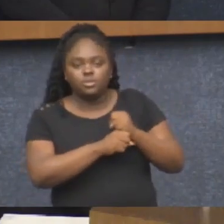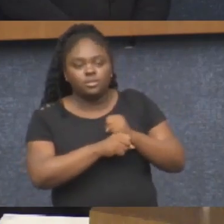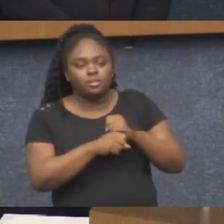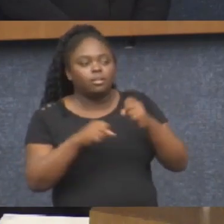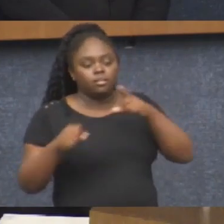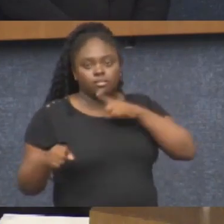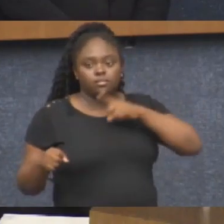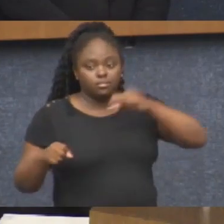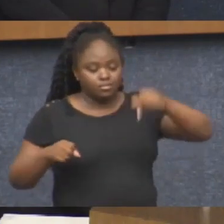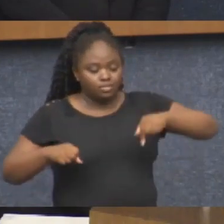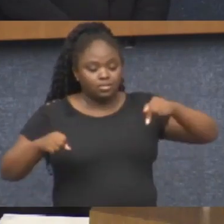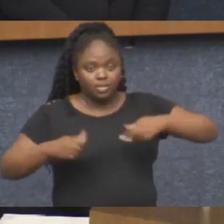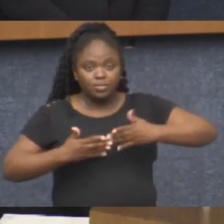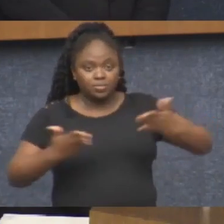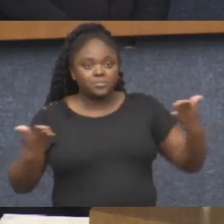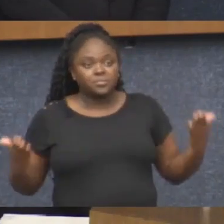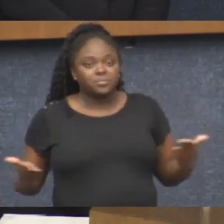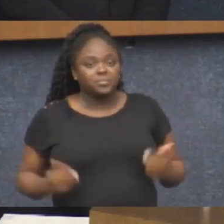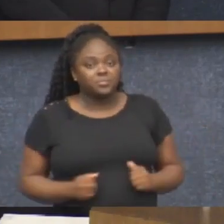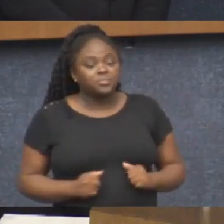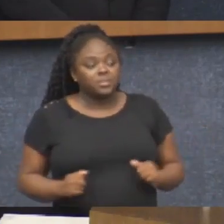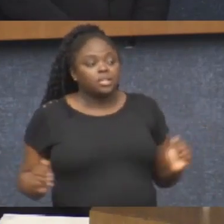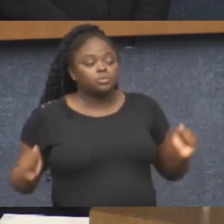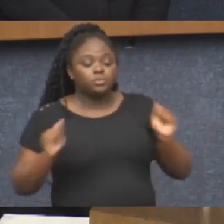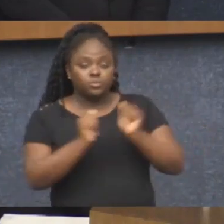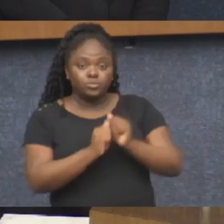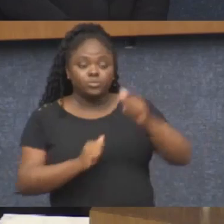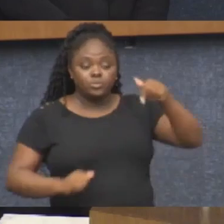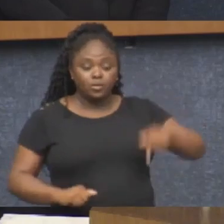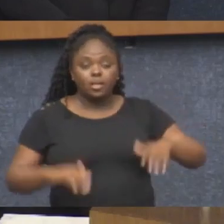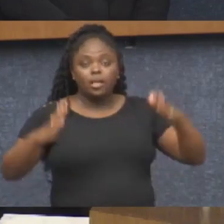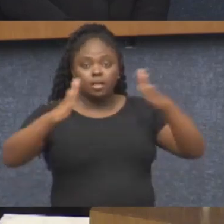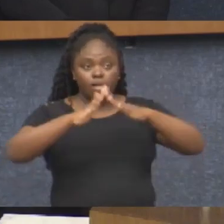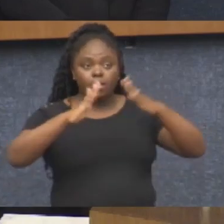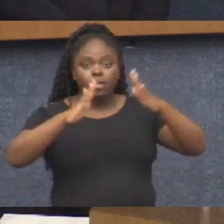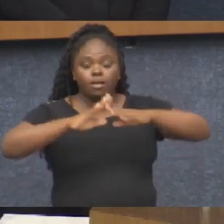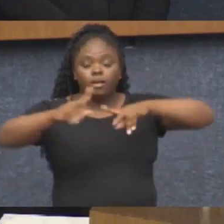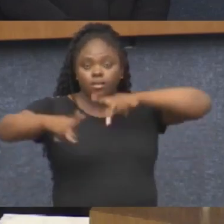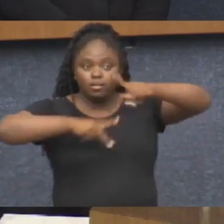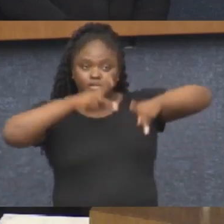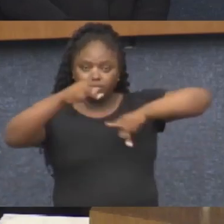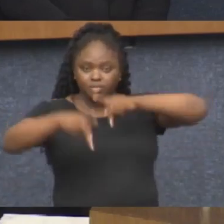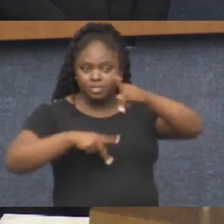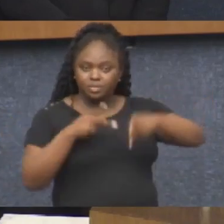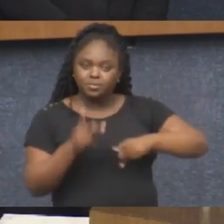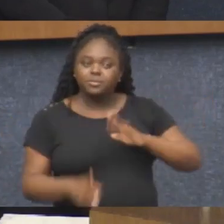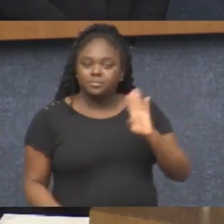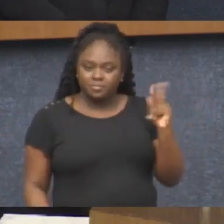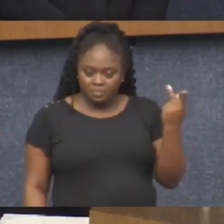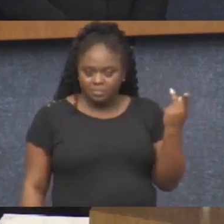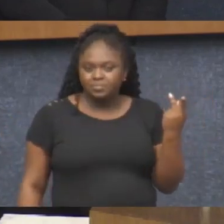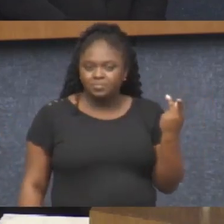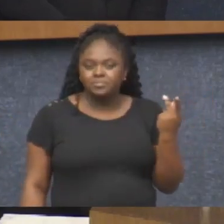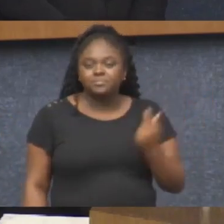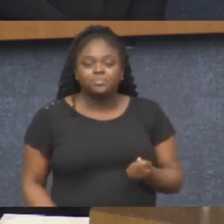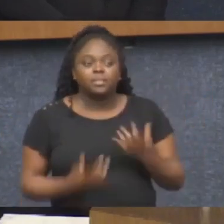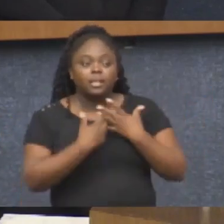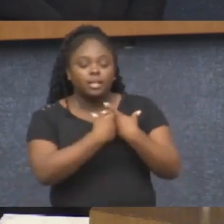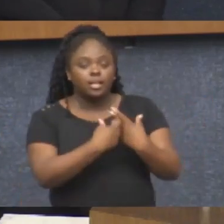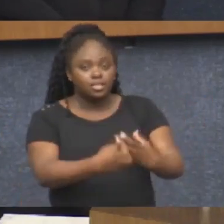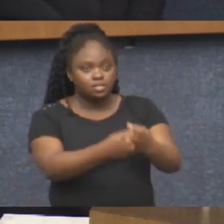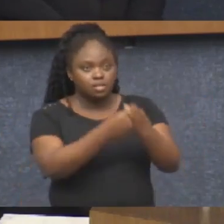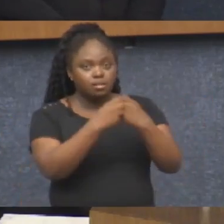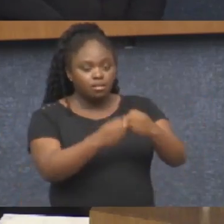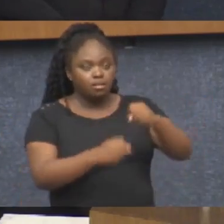nessa sala, né? Estão reunidas aqui nessa sala, nessa casa, que é a casa do povo belo-horizontino, né?